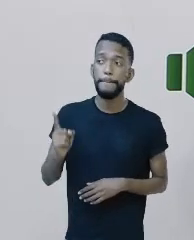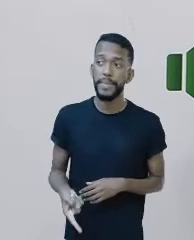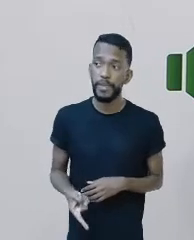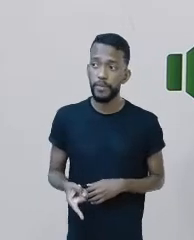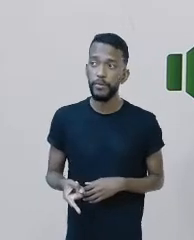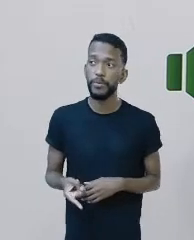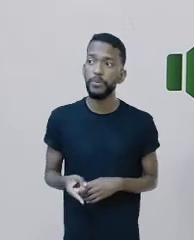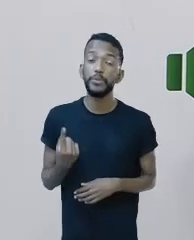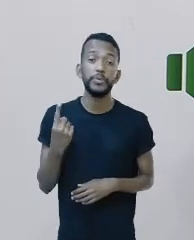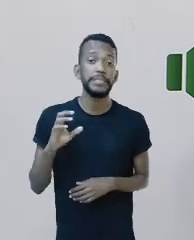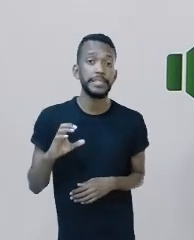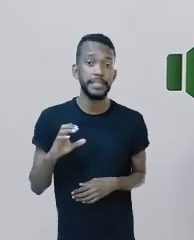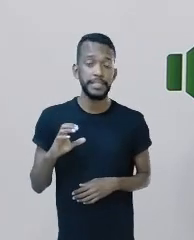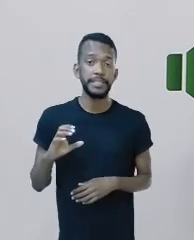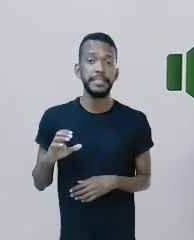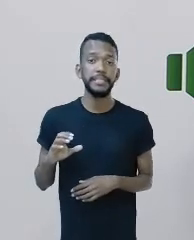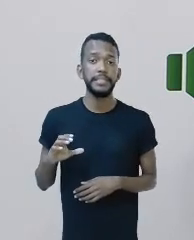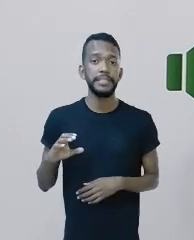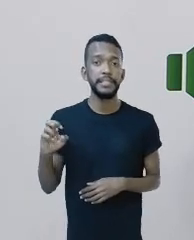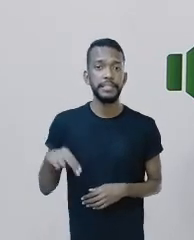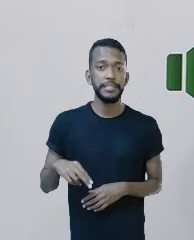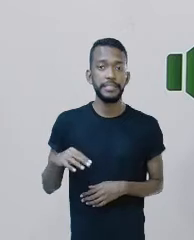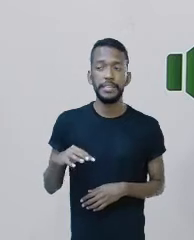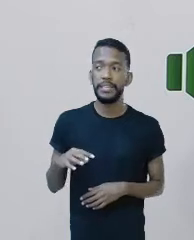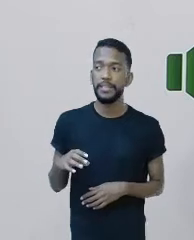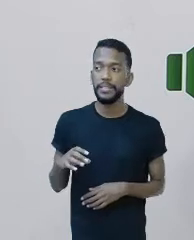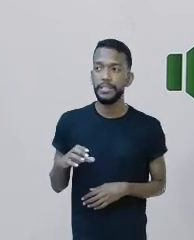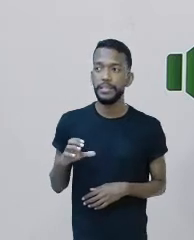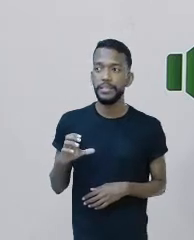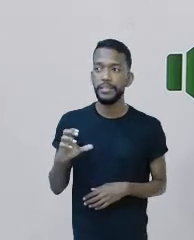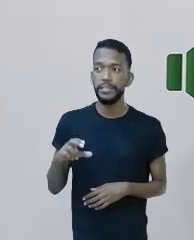1000, uma centena, 100.